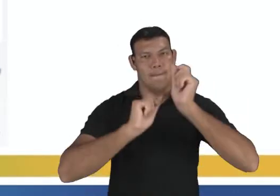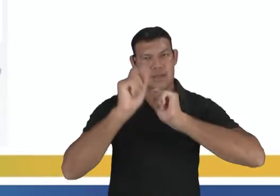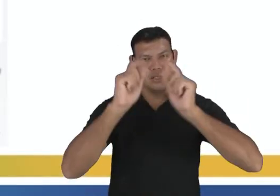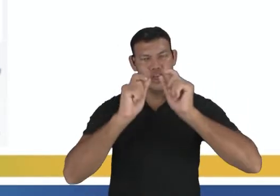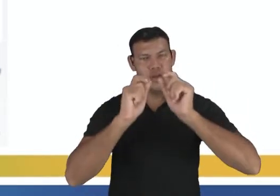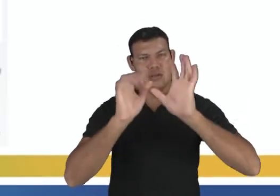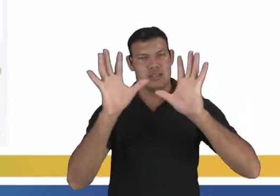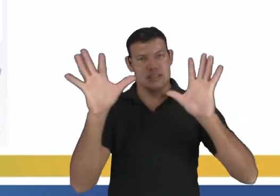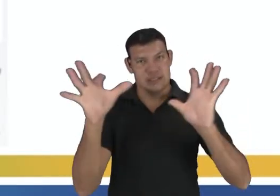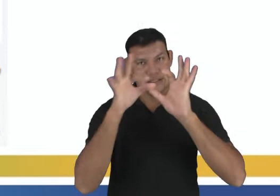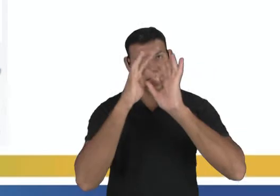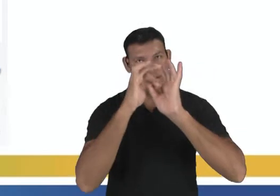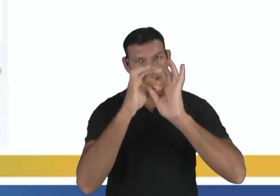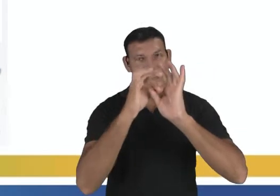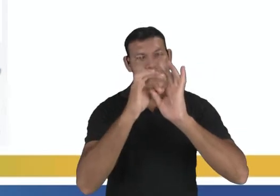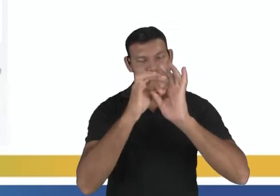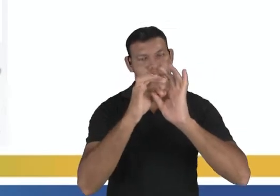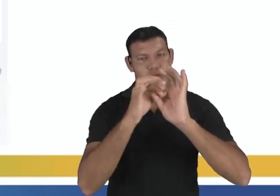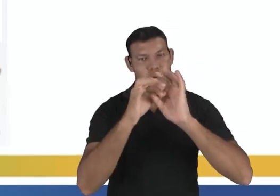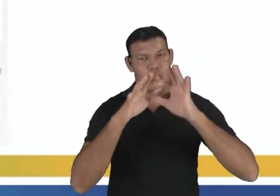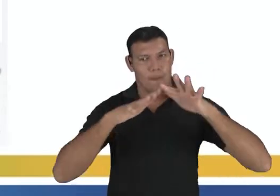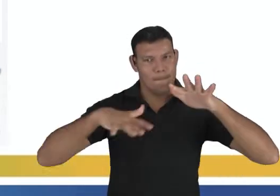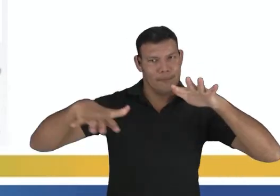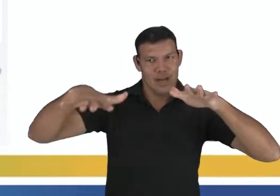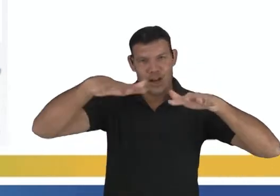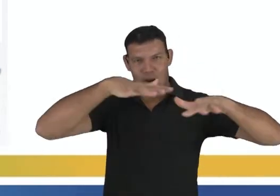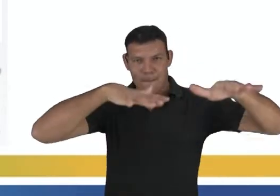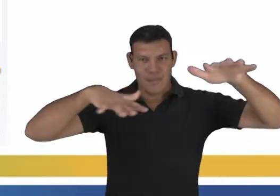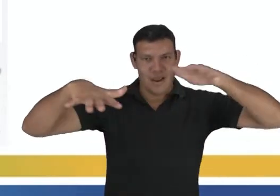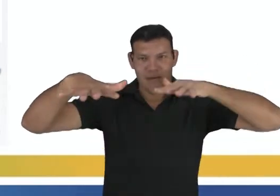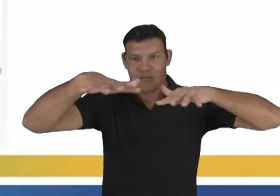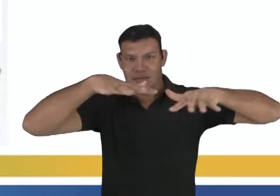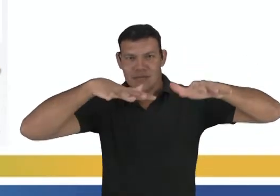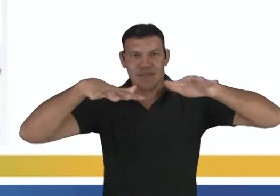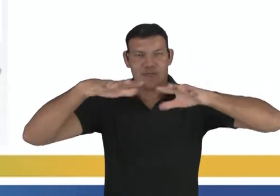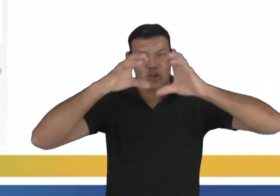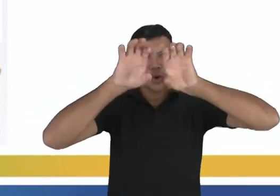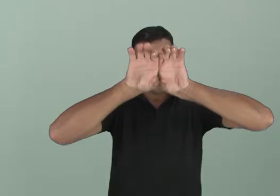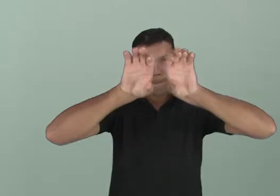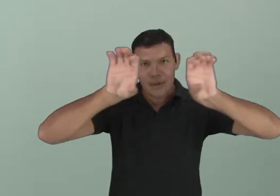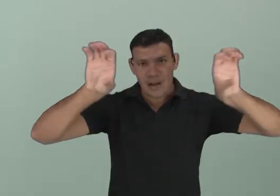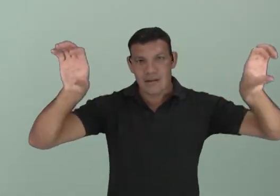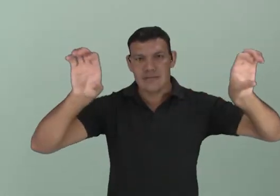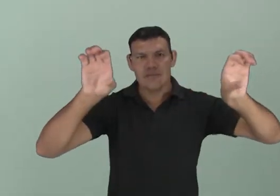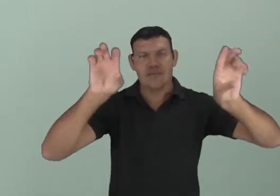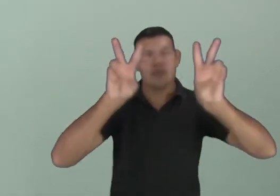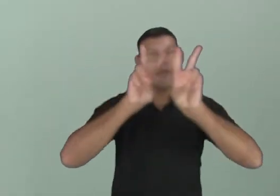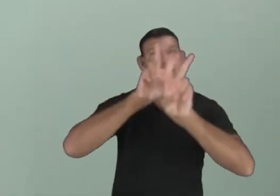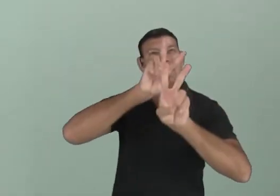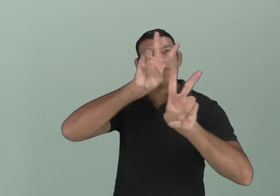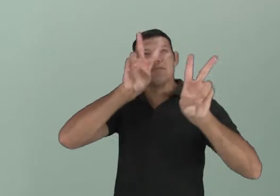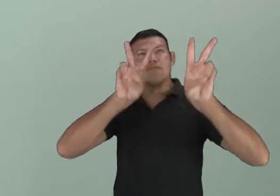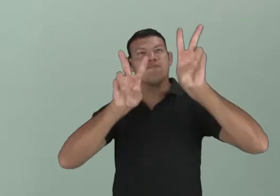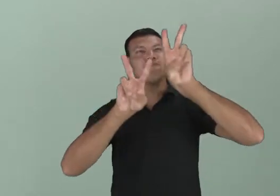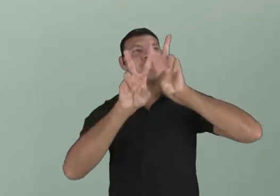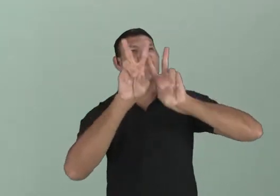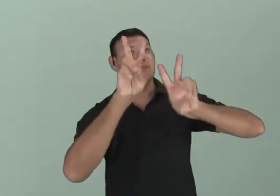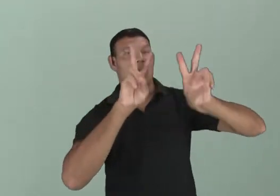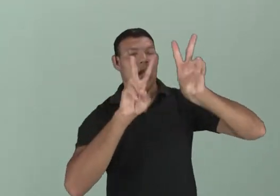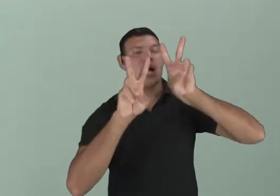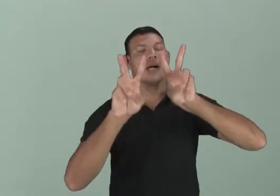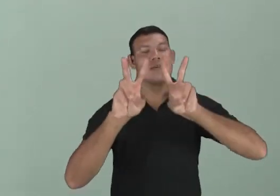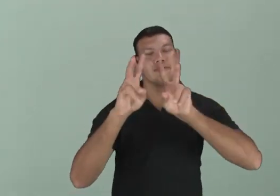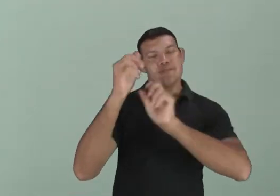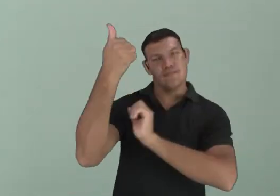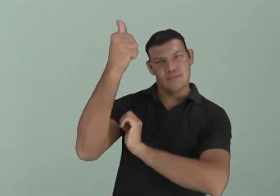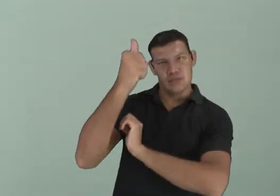estivessem presas de alguma forma nesse envoltório. Isso eles iam realmente observando o céu. Era possível fazer